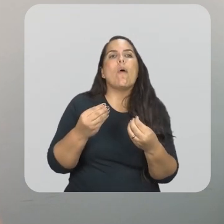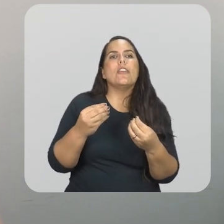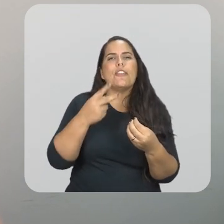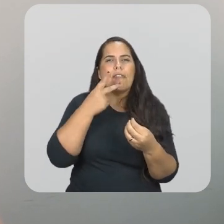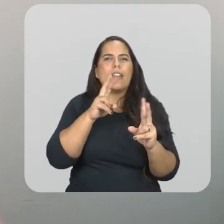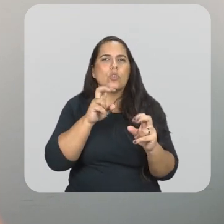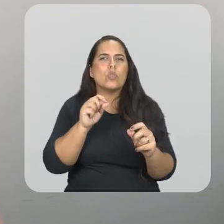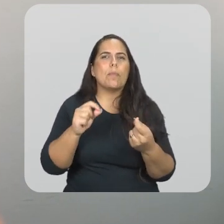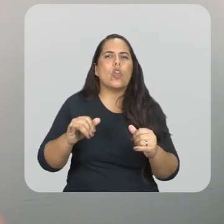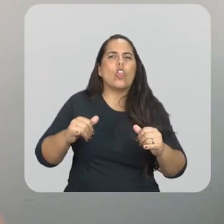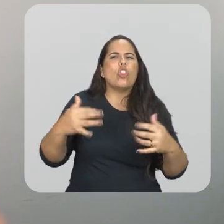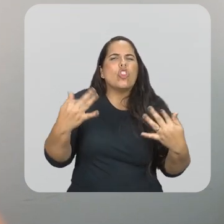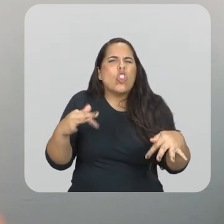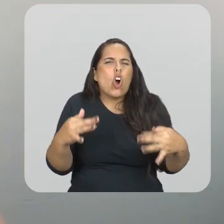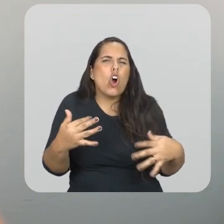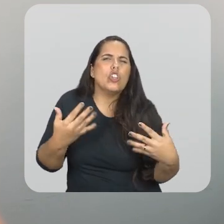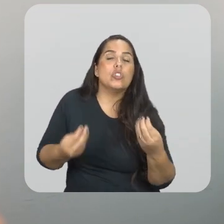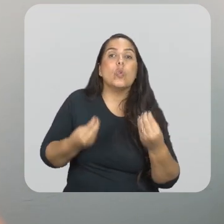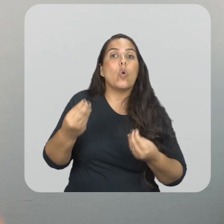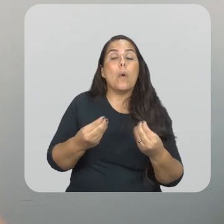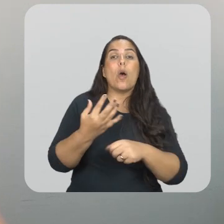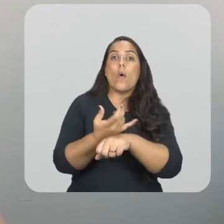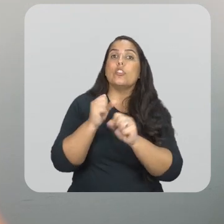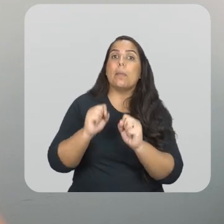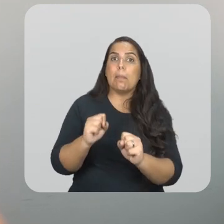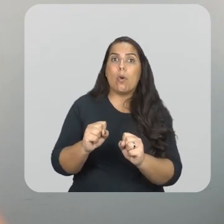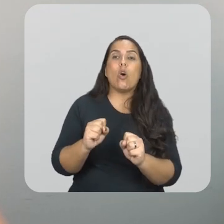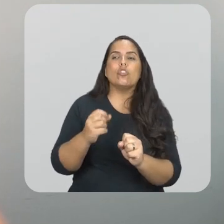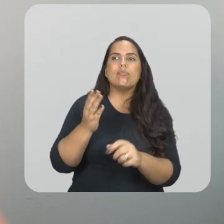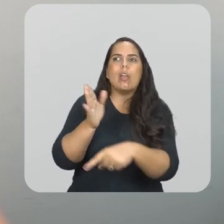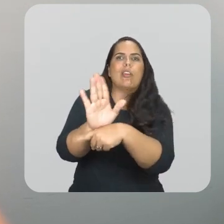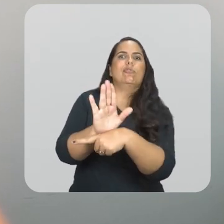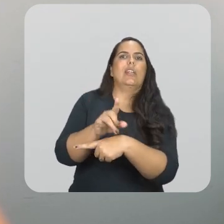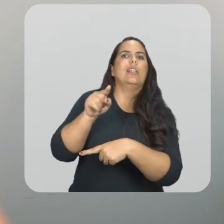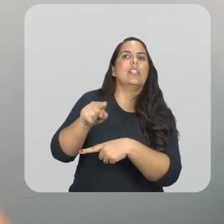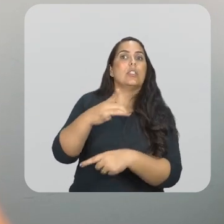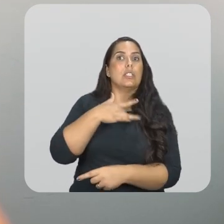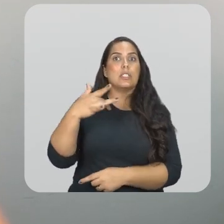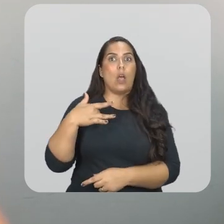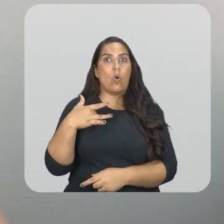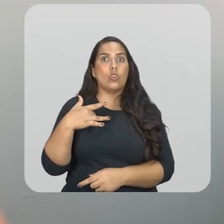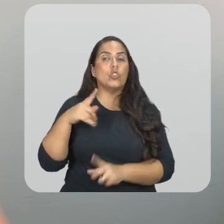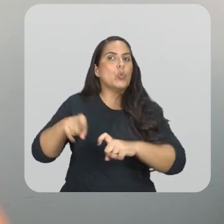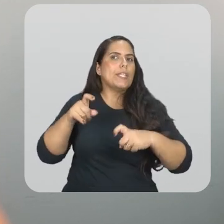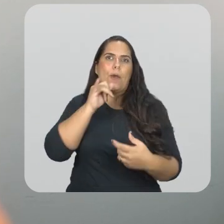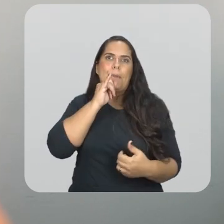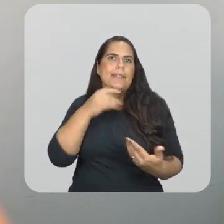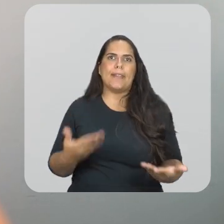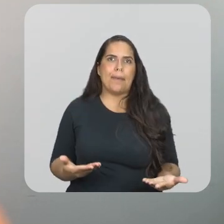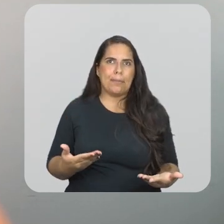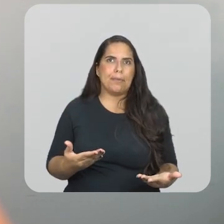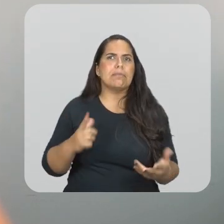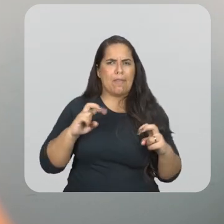pode... a gente fala muito de dores, né? Dos gargalos. Como que a UERJ pode responder gargalos na saúde do interior do estado, por exemplo. Então,